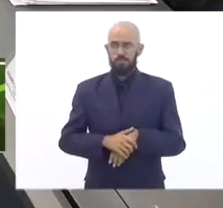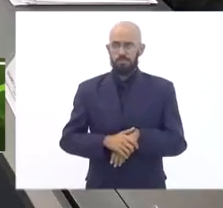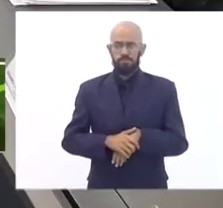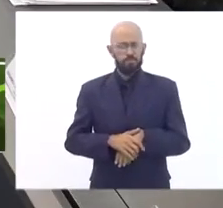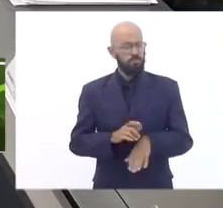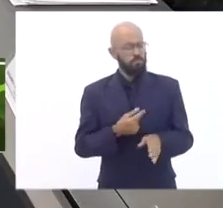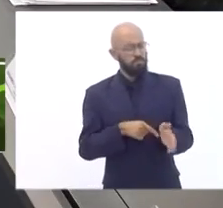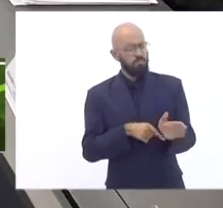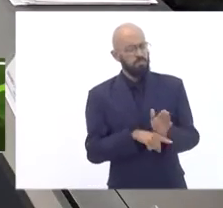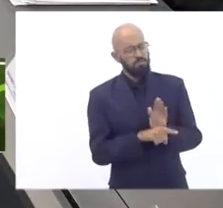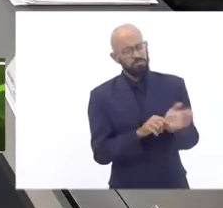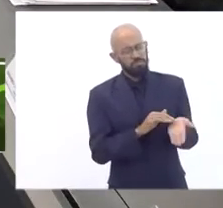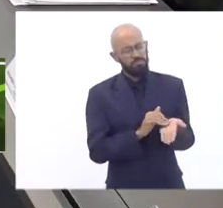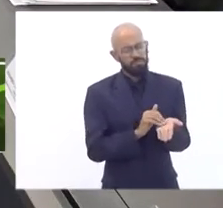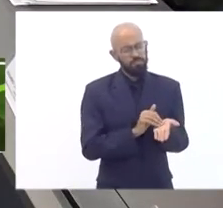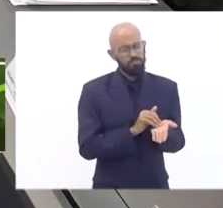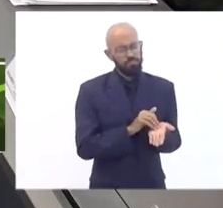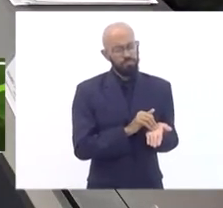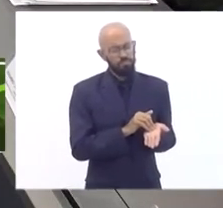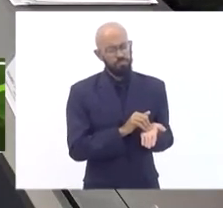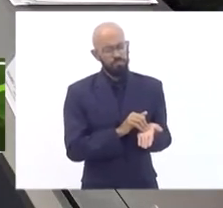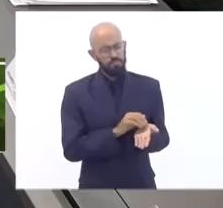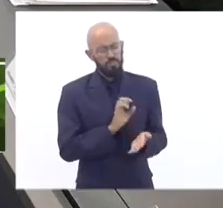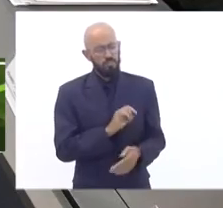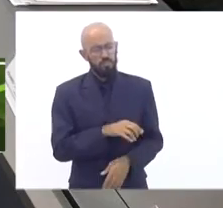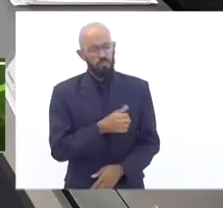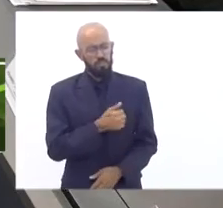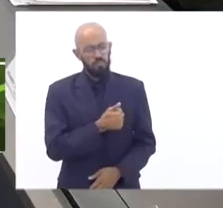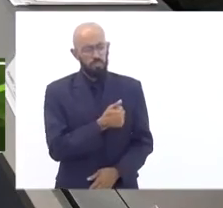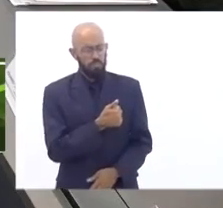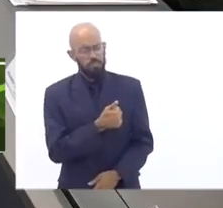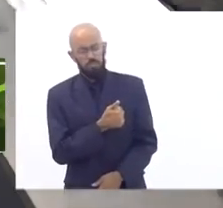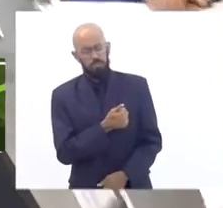Secretário. Pois não. Em relação só ao seu primeiro ponto,